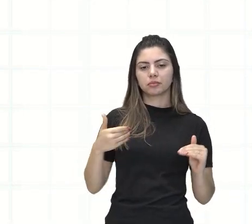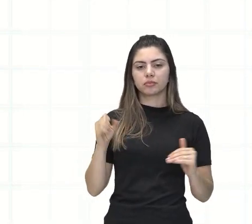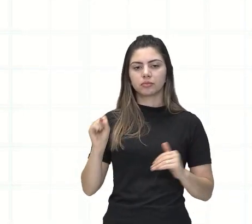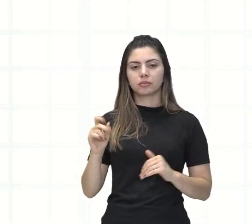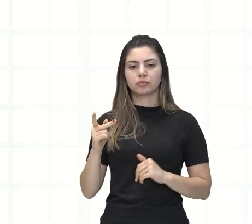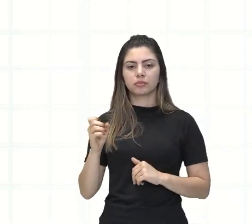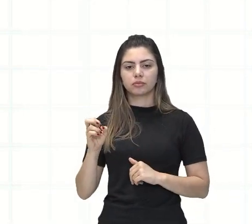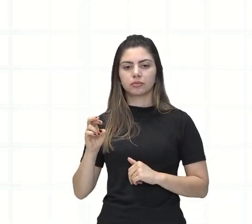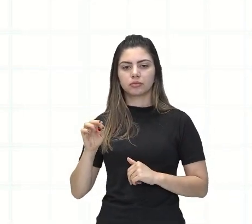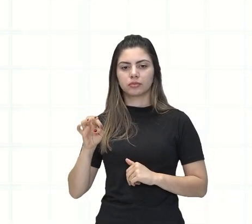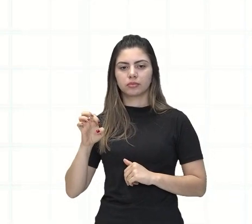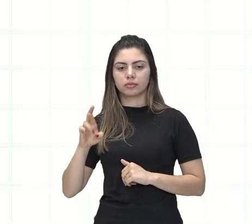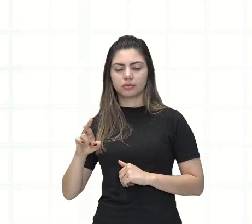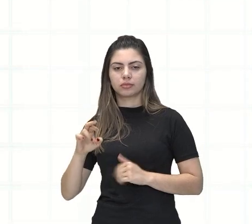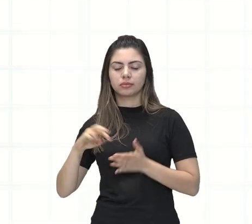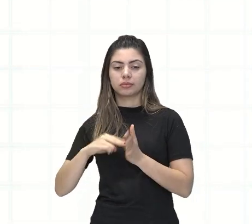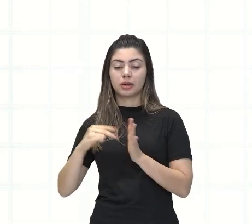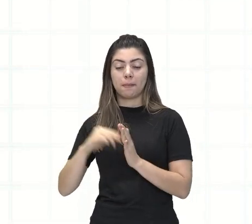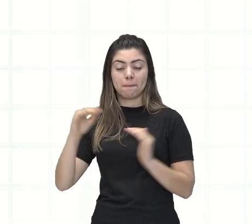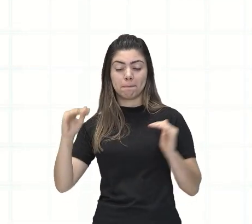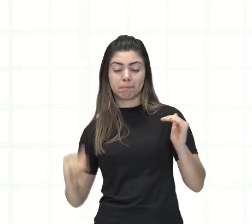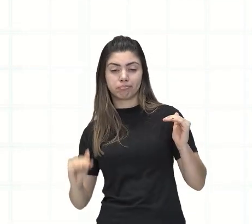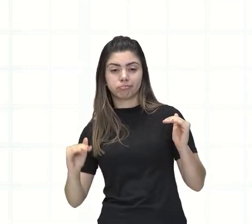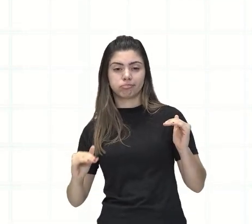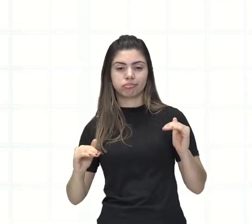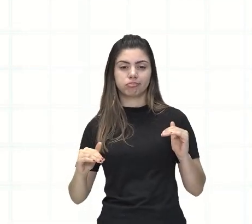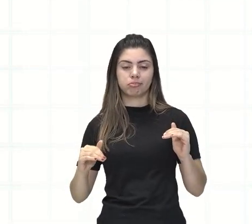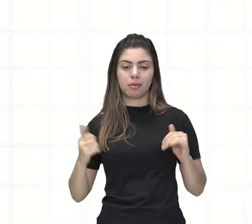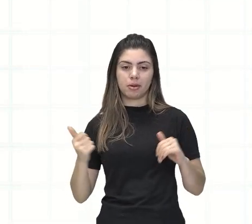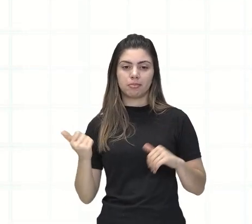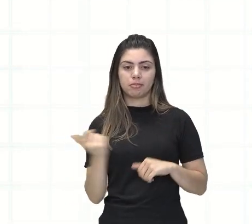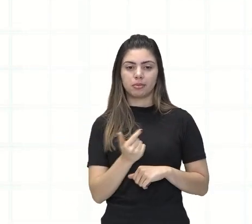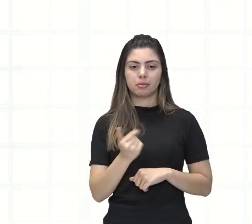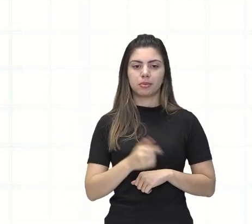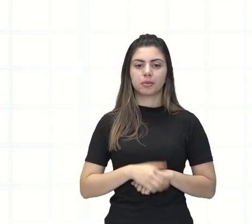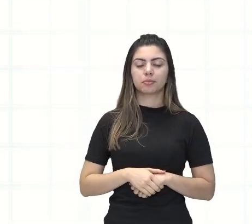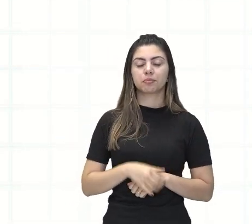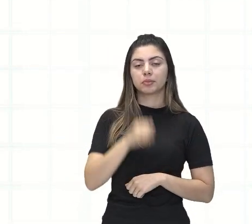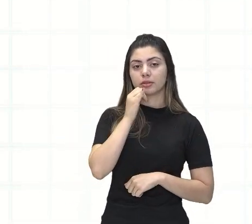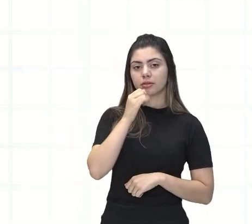que você, ó. I am